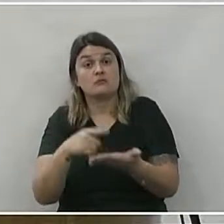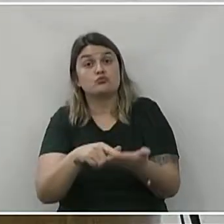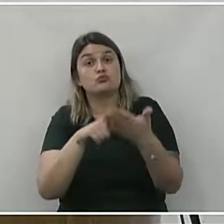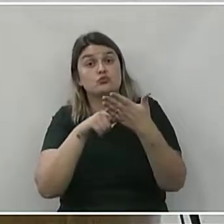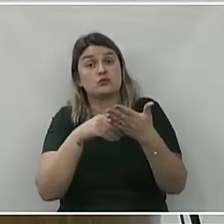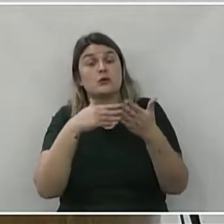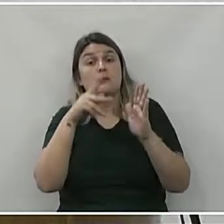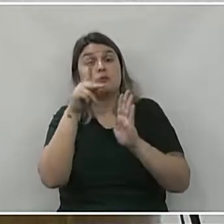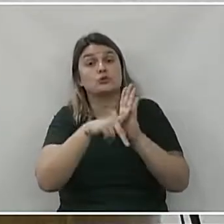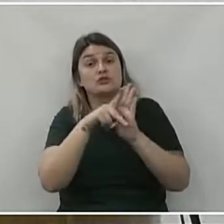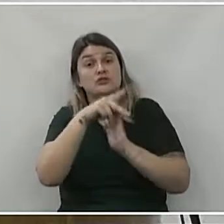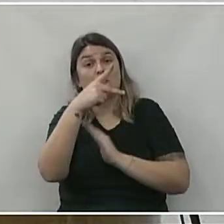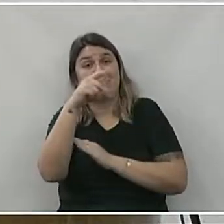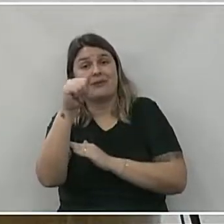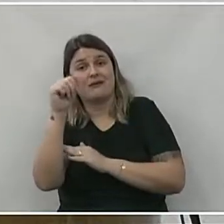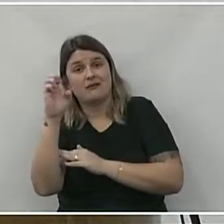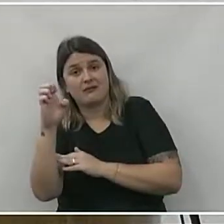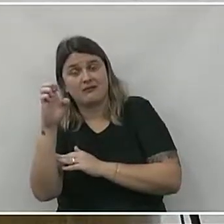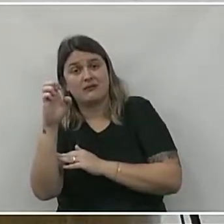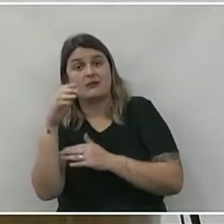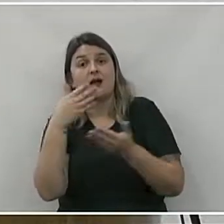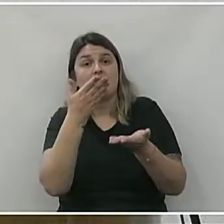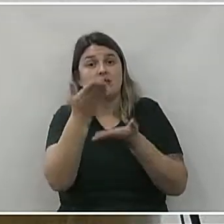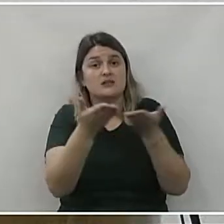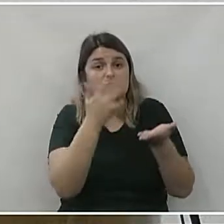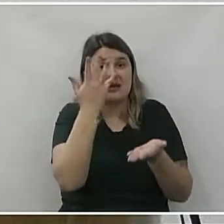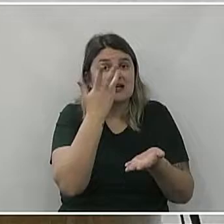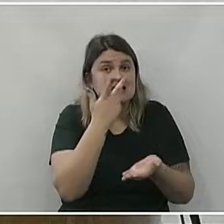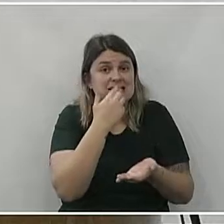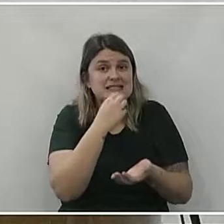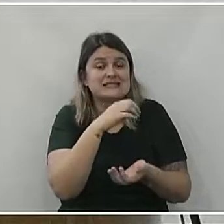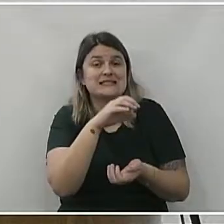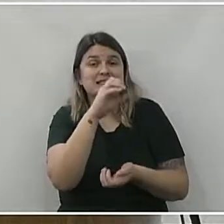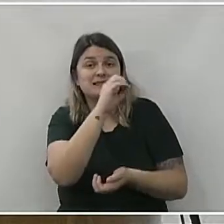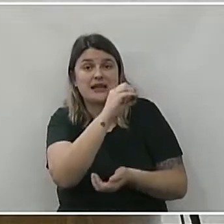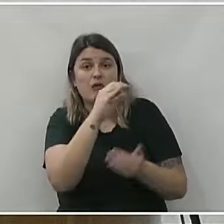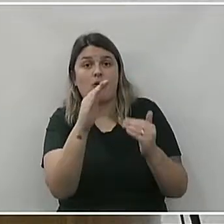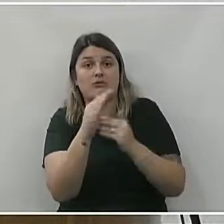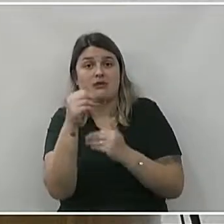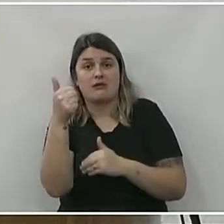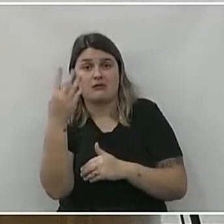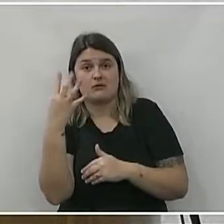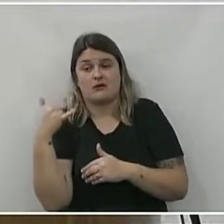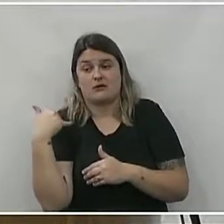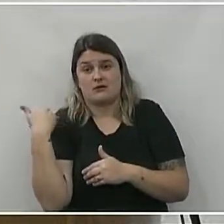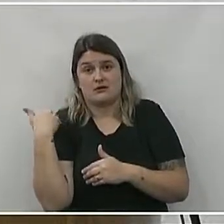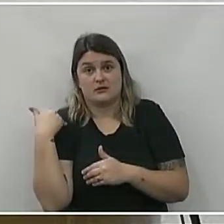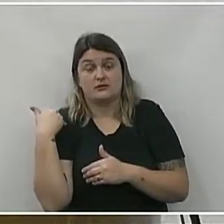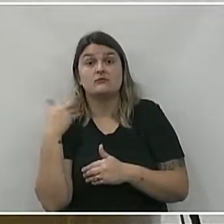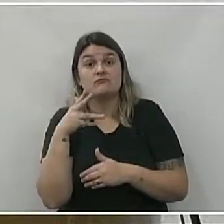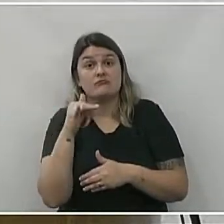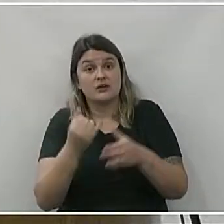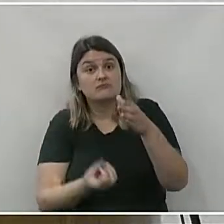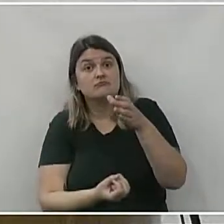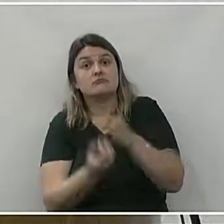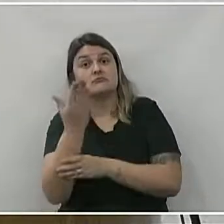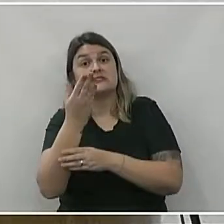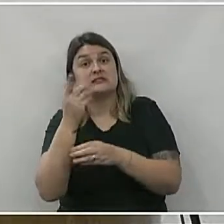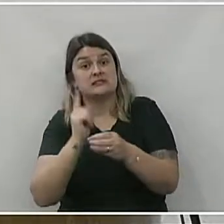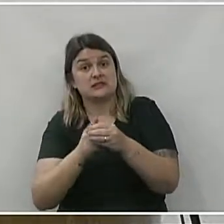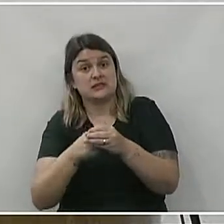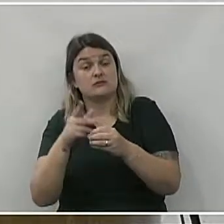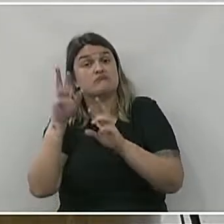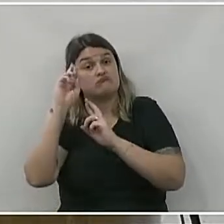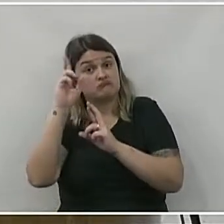onde será realizado atendimento para crianças de 0 a 14 anos, ao qual será implantado em nossa cidade, se tudo